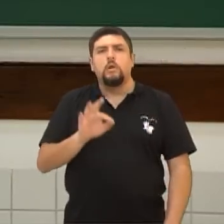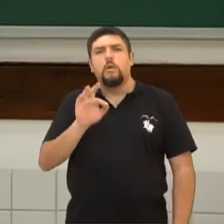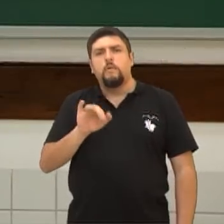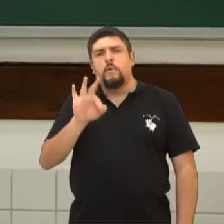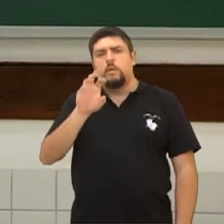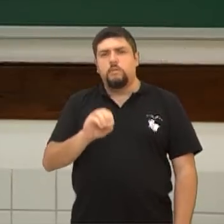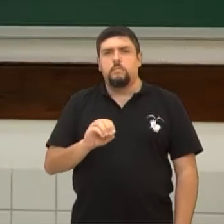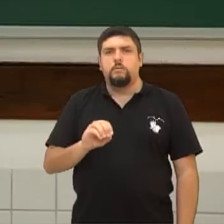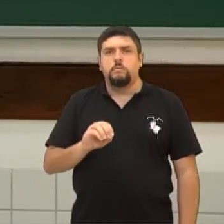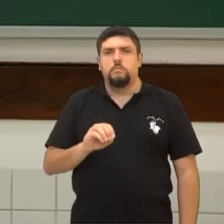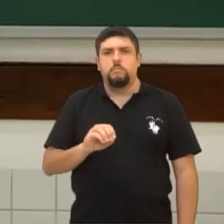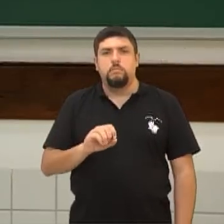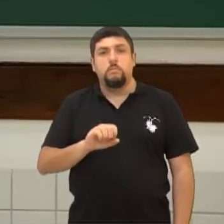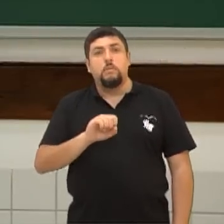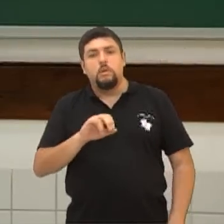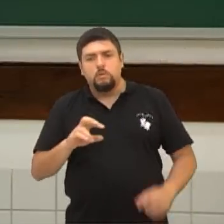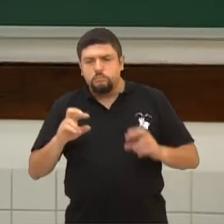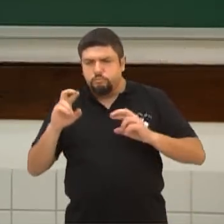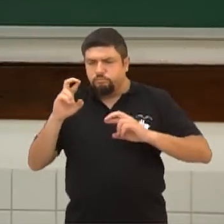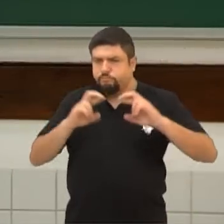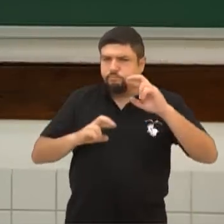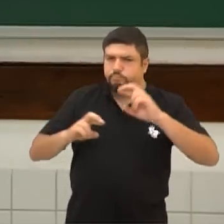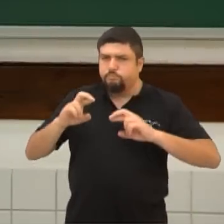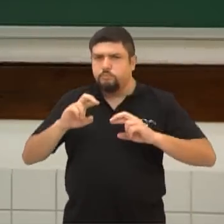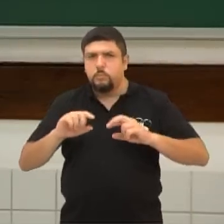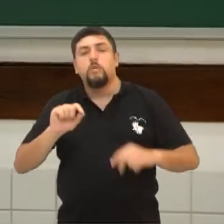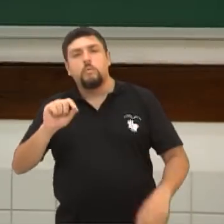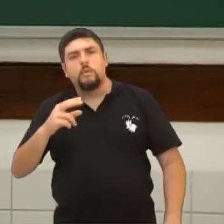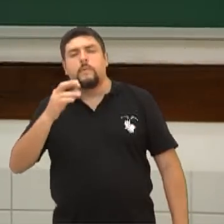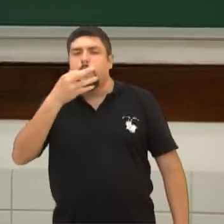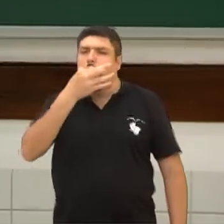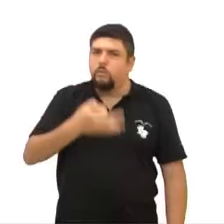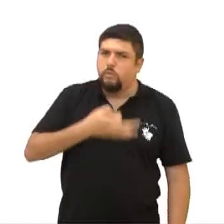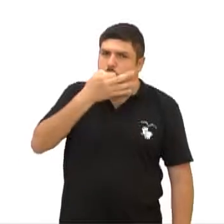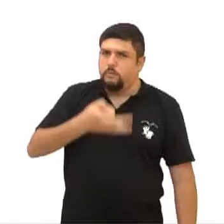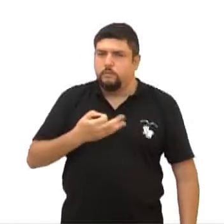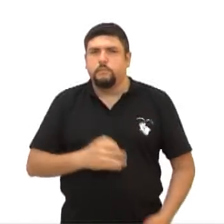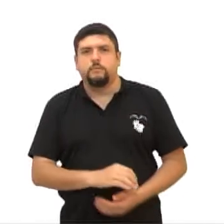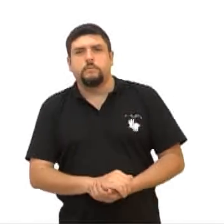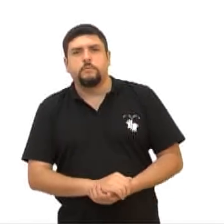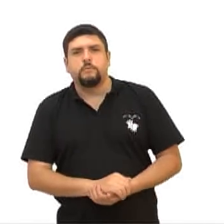A análise que a gente faz disso é opinião. Vamos conferir?